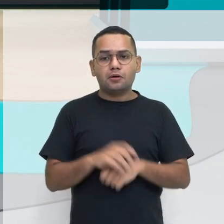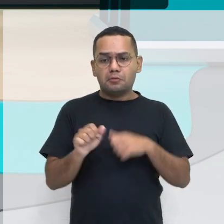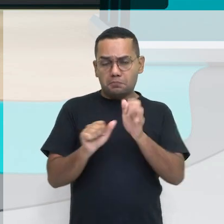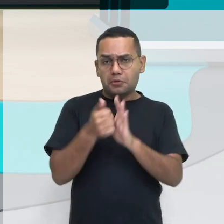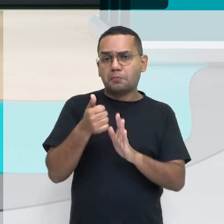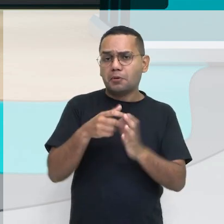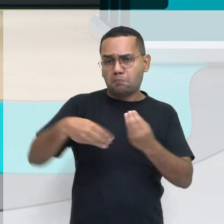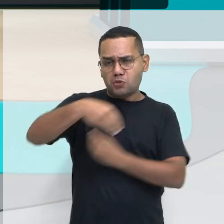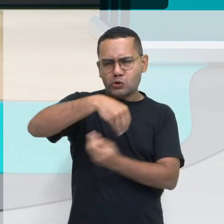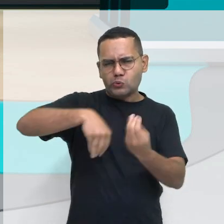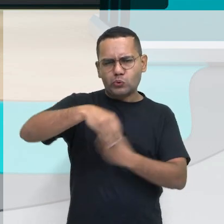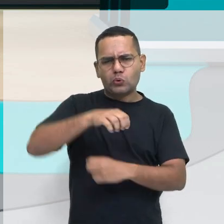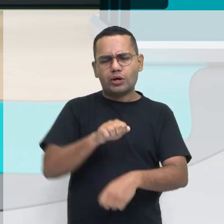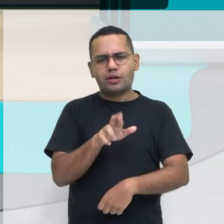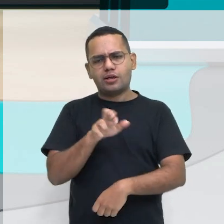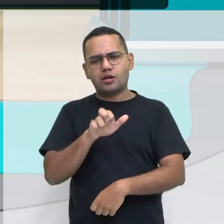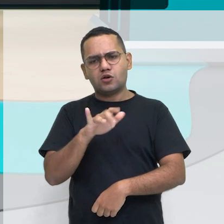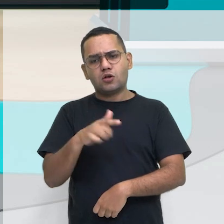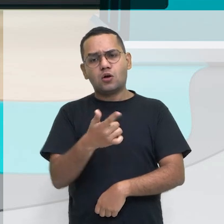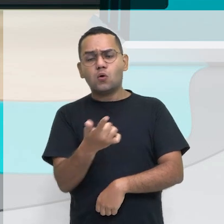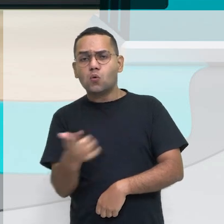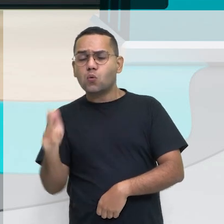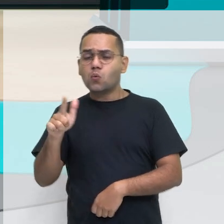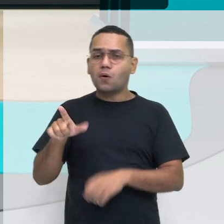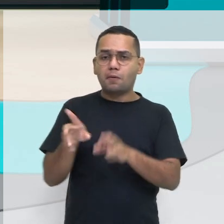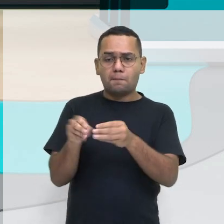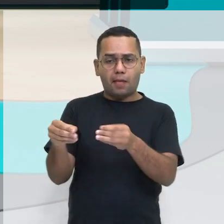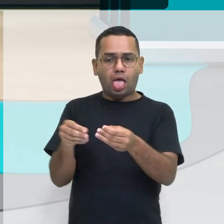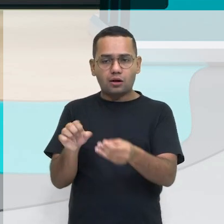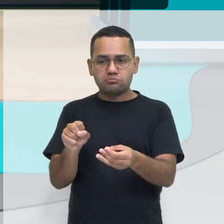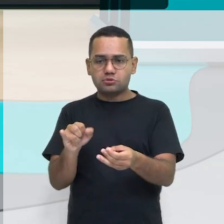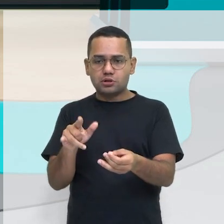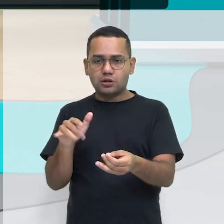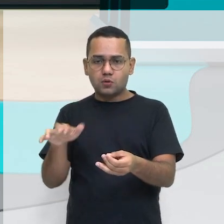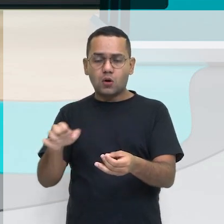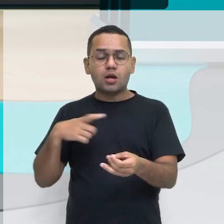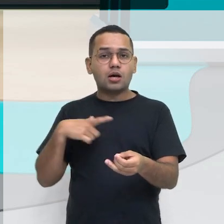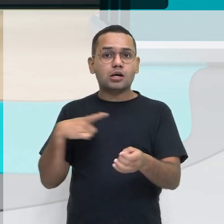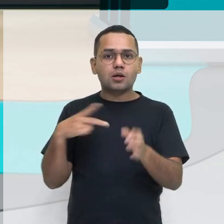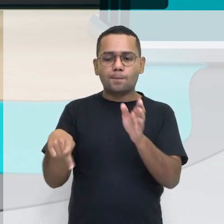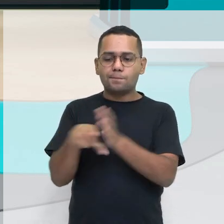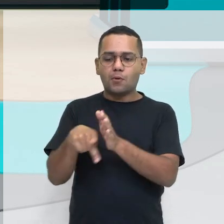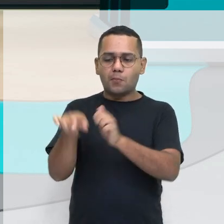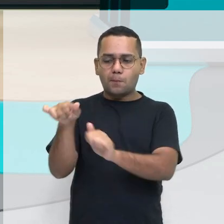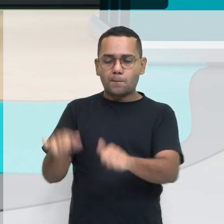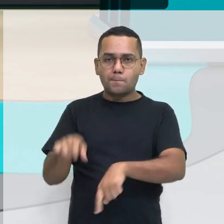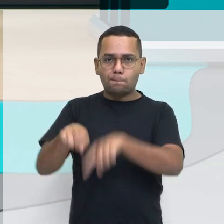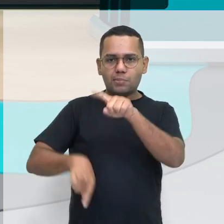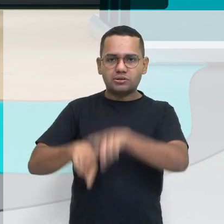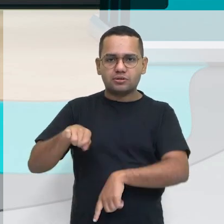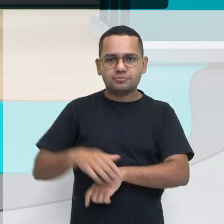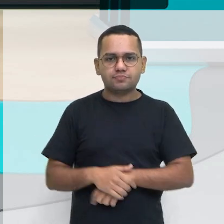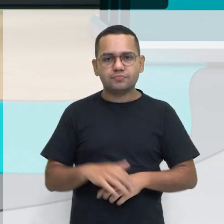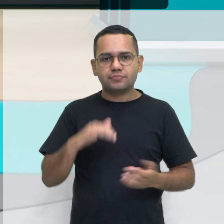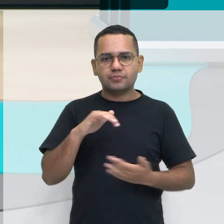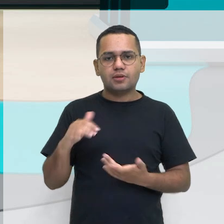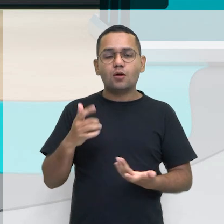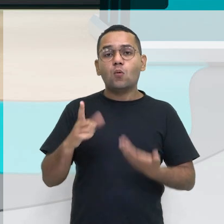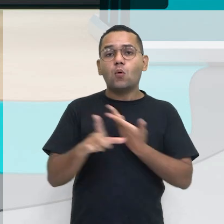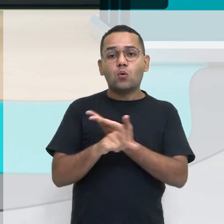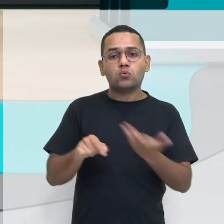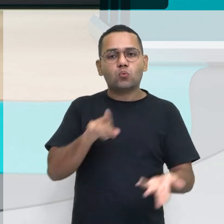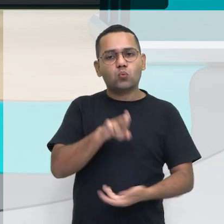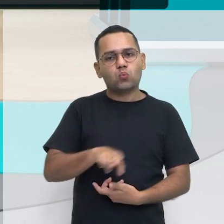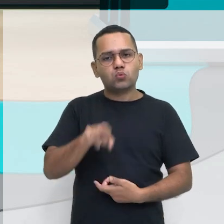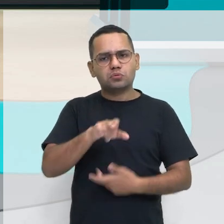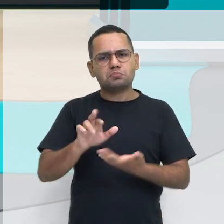depois fundidas em silicone, a partir de um molde. Então, o Ron, ele utiliza resina, fibra